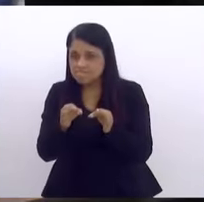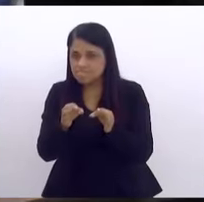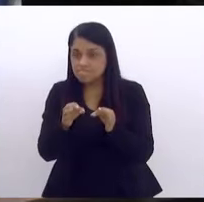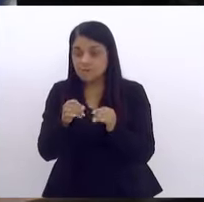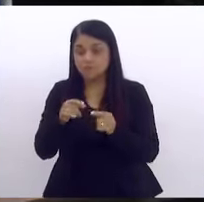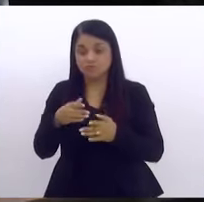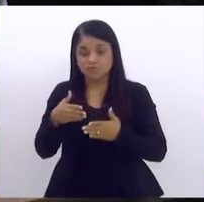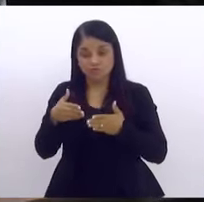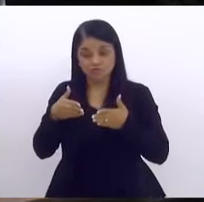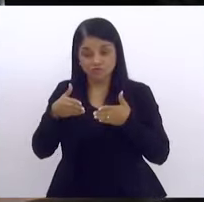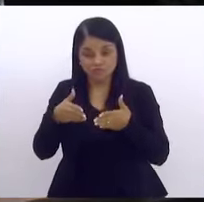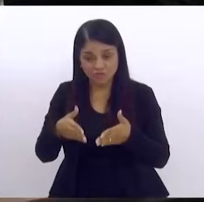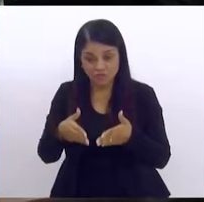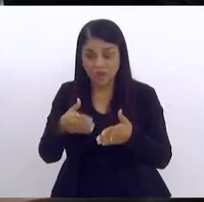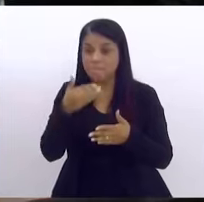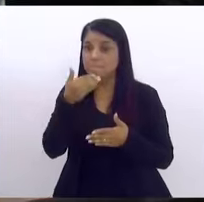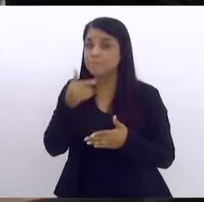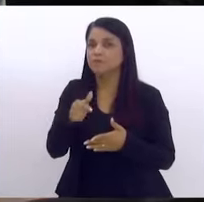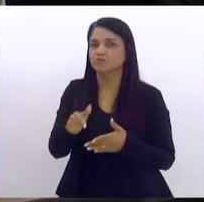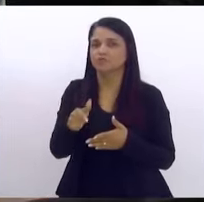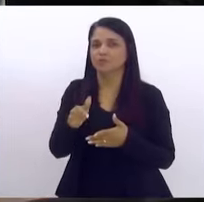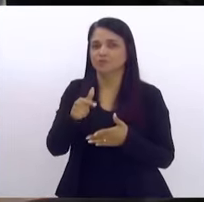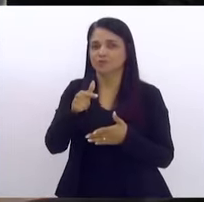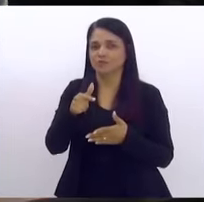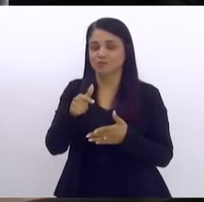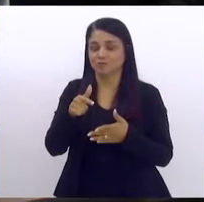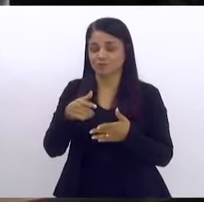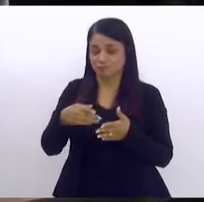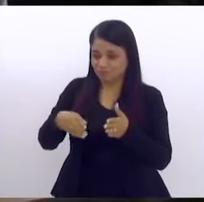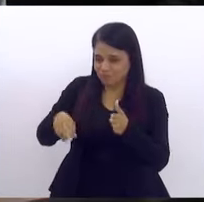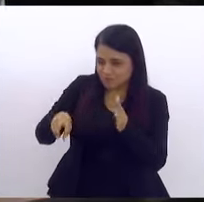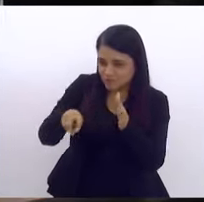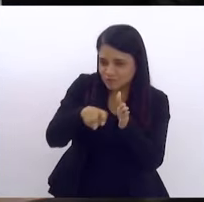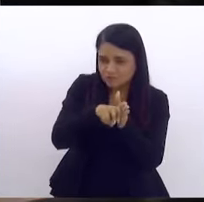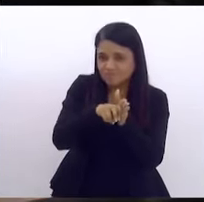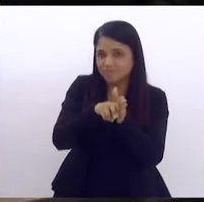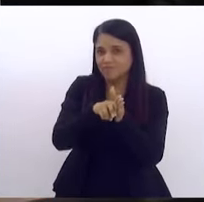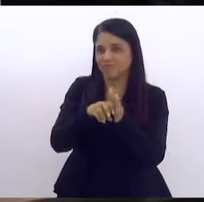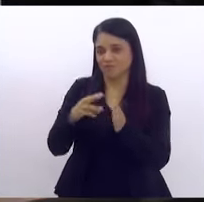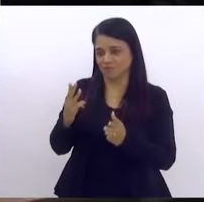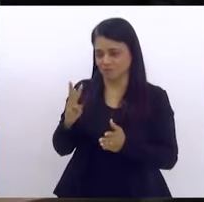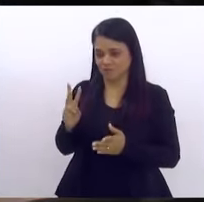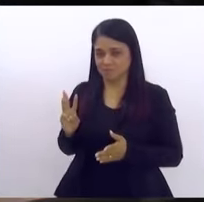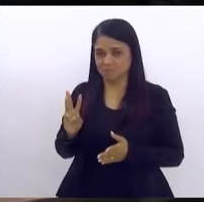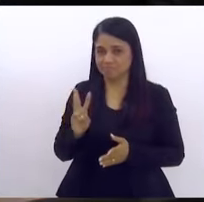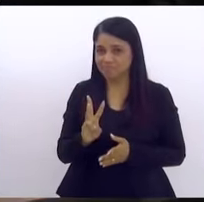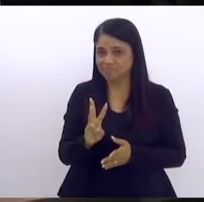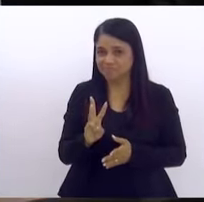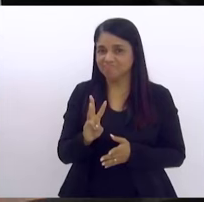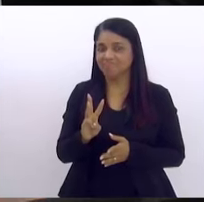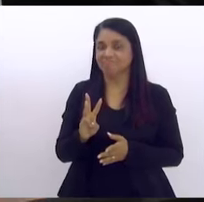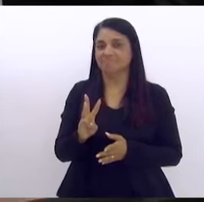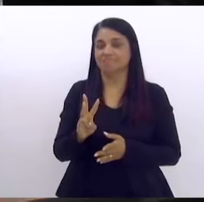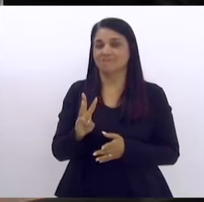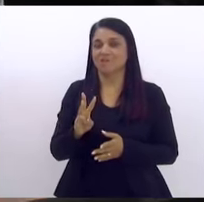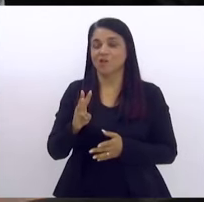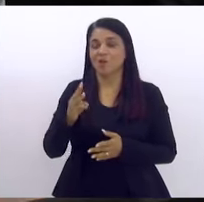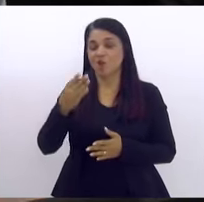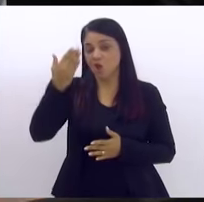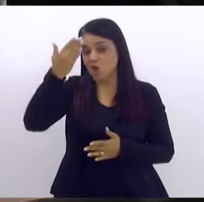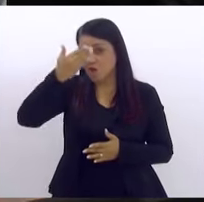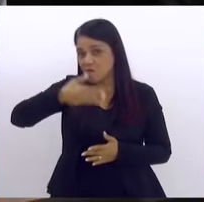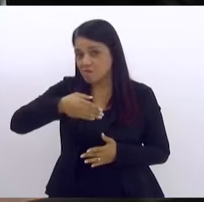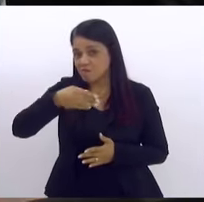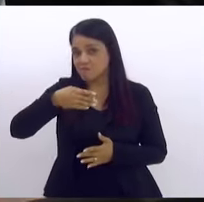chegar lá pedir. Porque quando nós chegamos naquele dia no estacionamento, deputado Luiz Paulo, sabe qual é o comprovante que eles